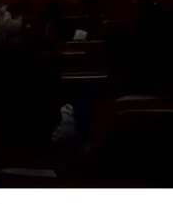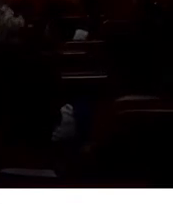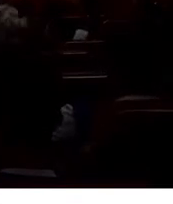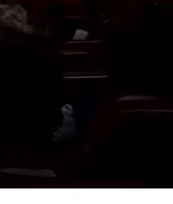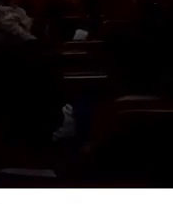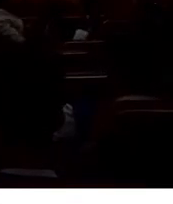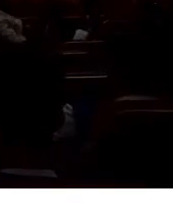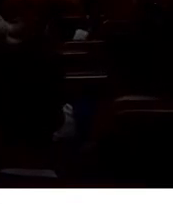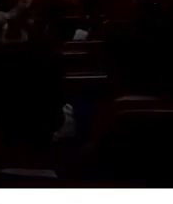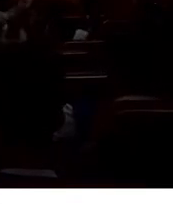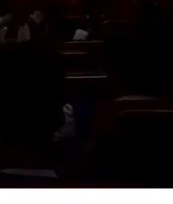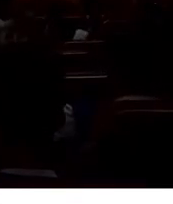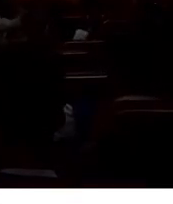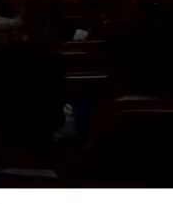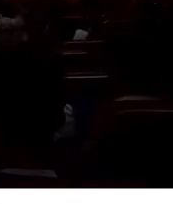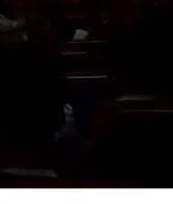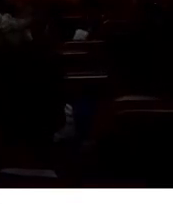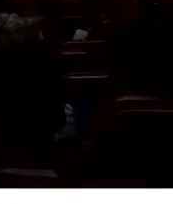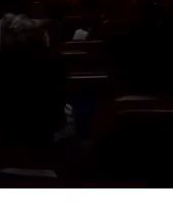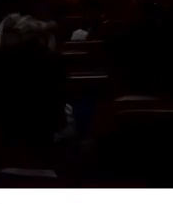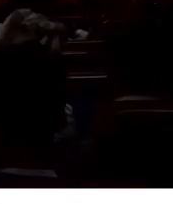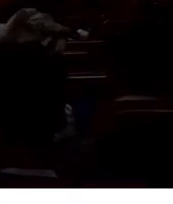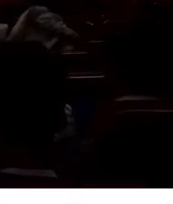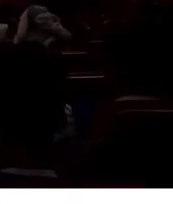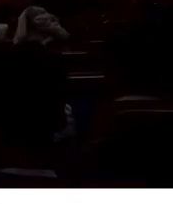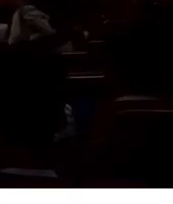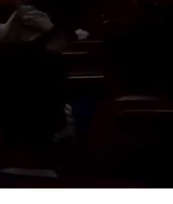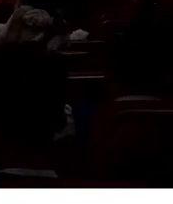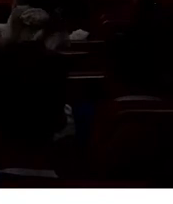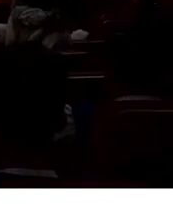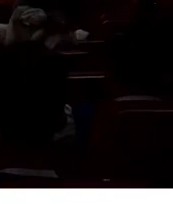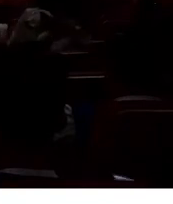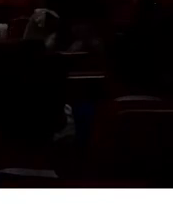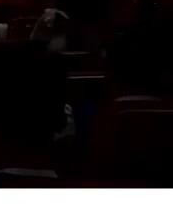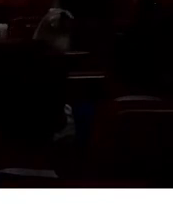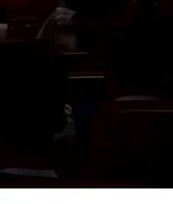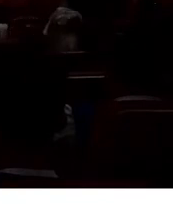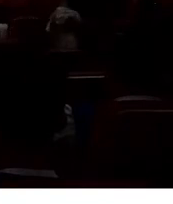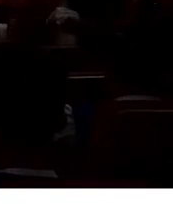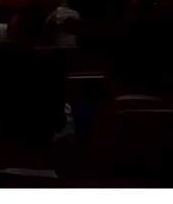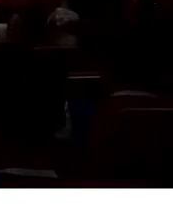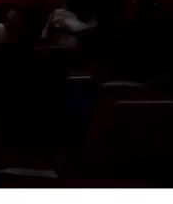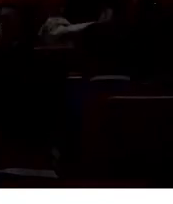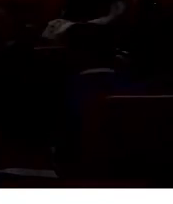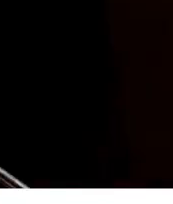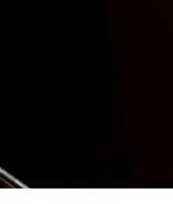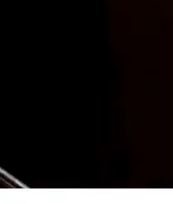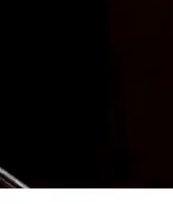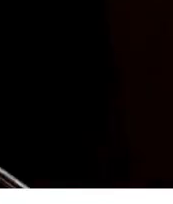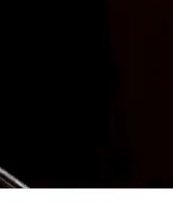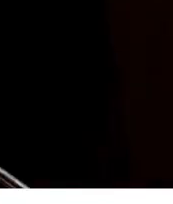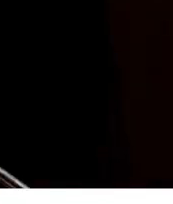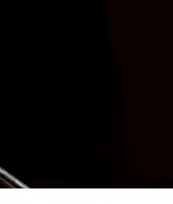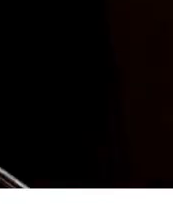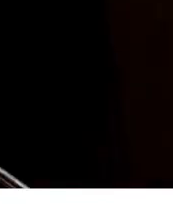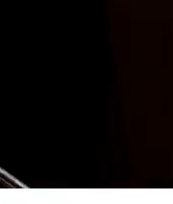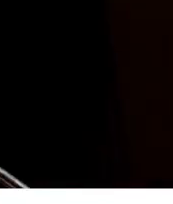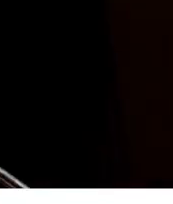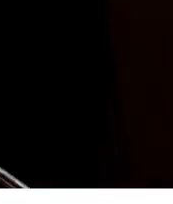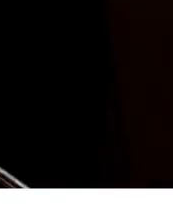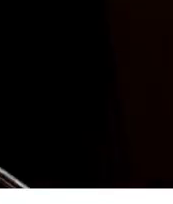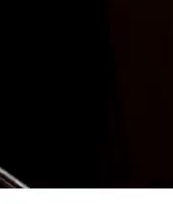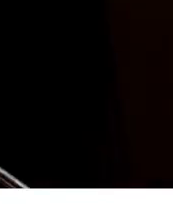tem essa contagem de macros. As macros, na verdade, são justamente as macromoléculas orgânicas. Porém, contudo,